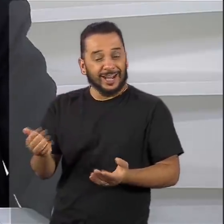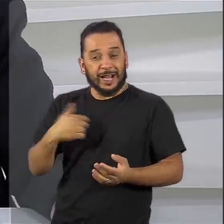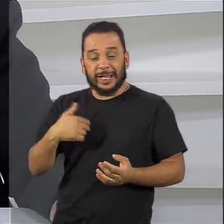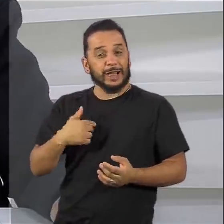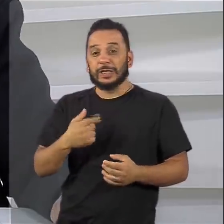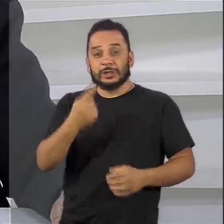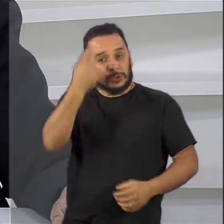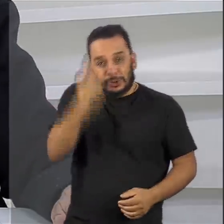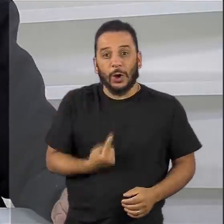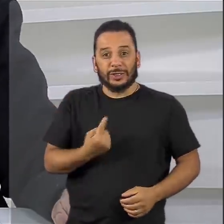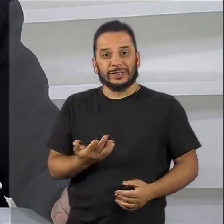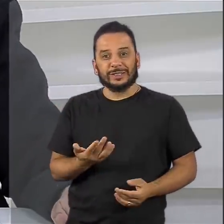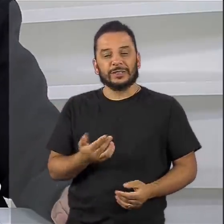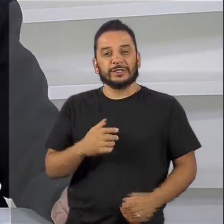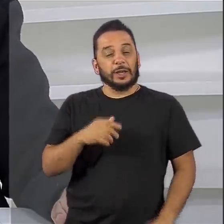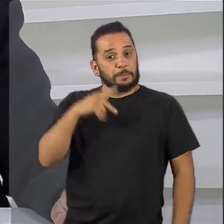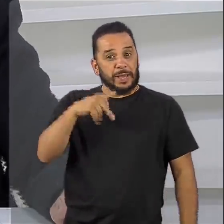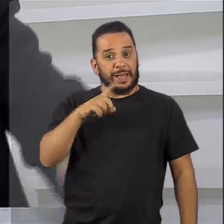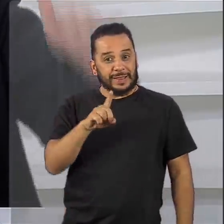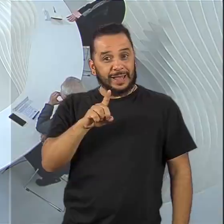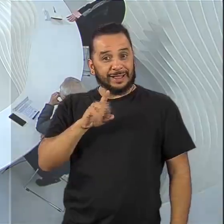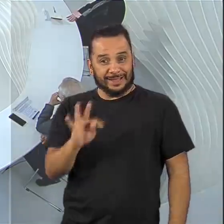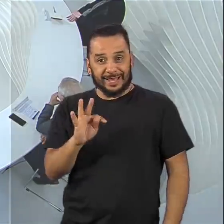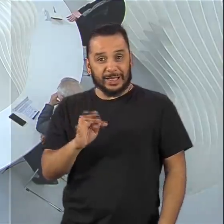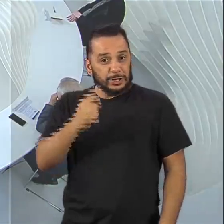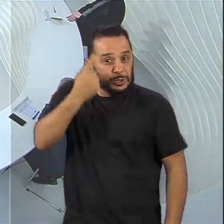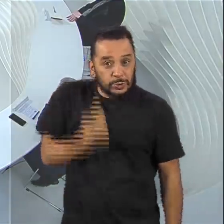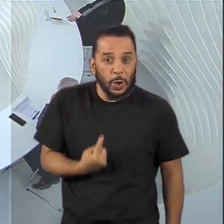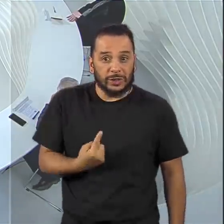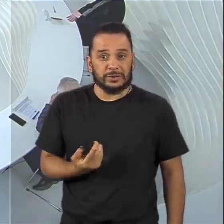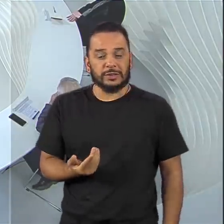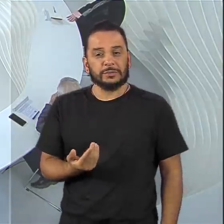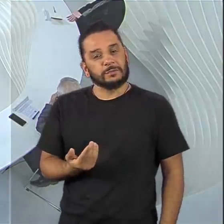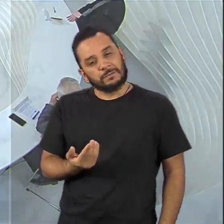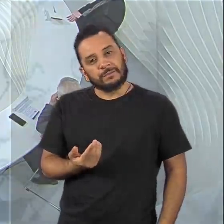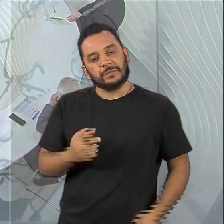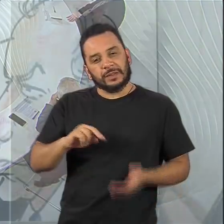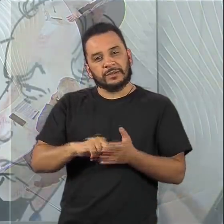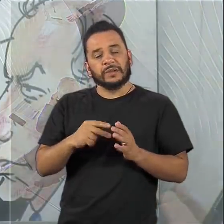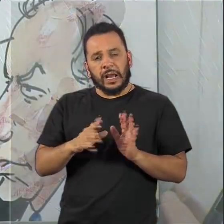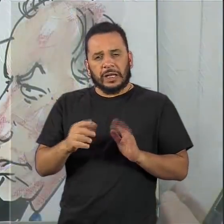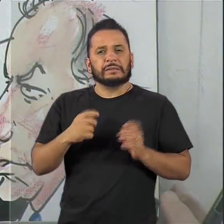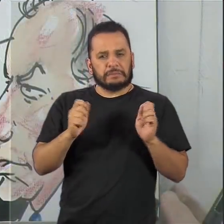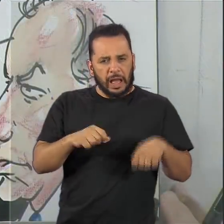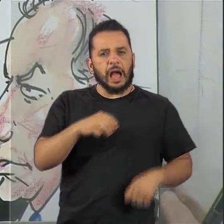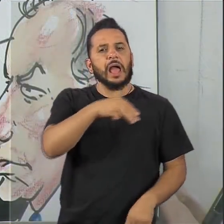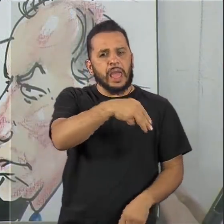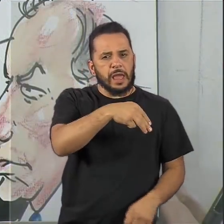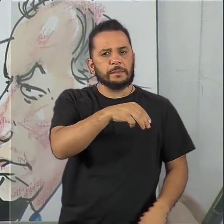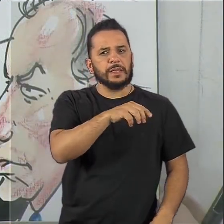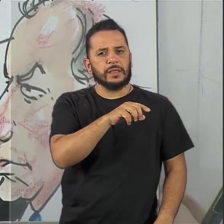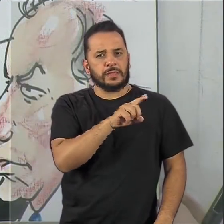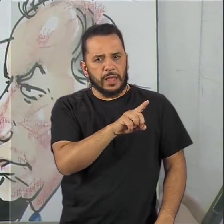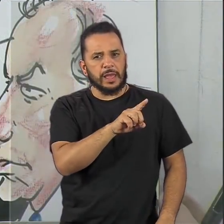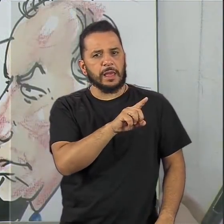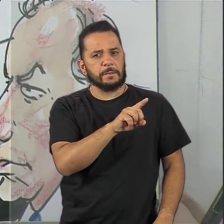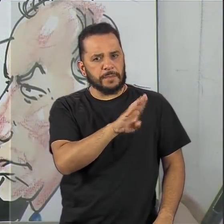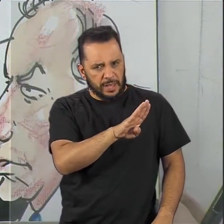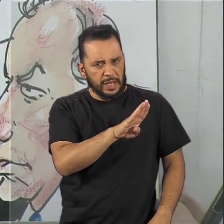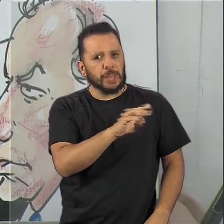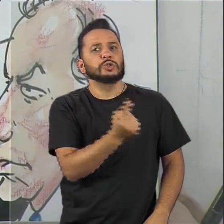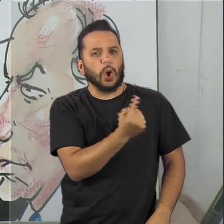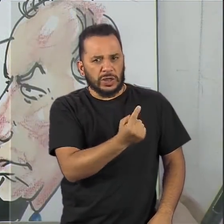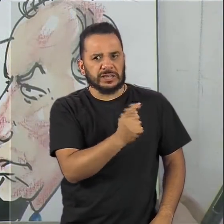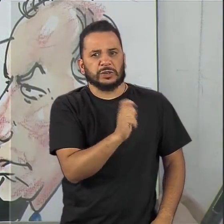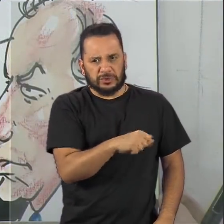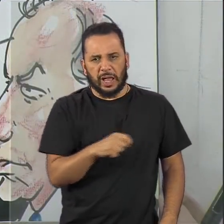PDT com PDT. Chapa puro sangue é quando você tem um super partido, MDB, MDB, né? Ou PT, PT, ou até